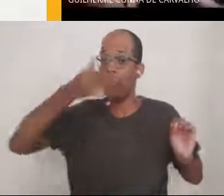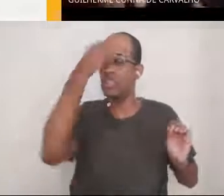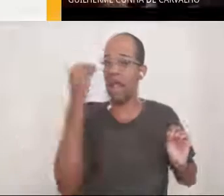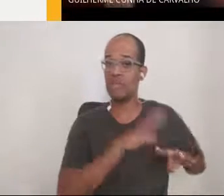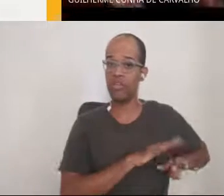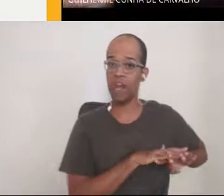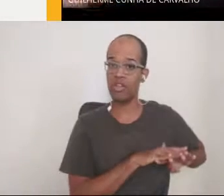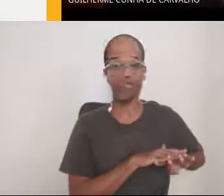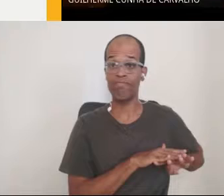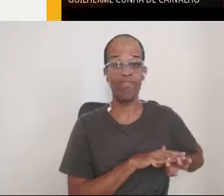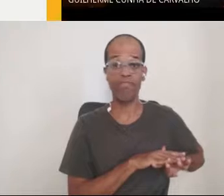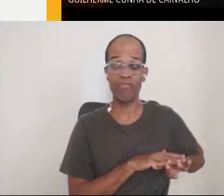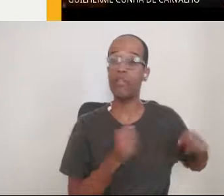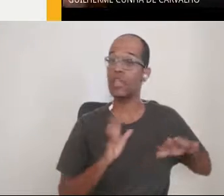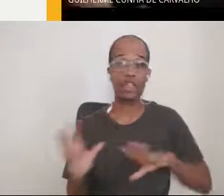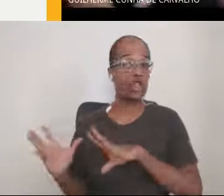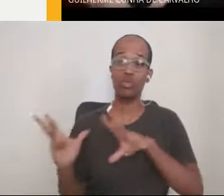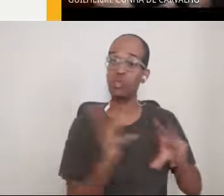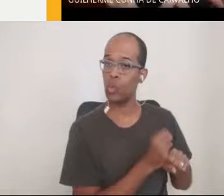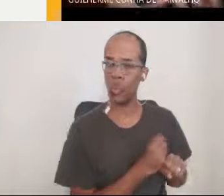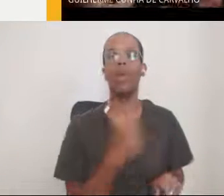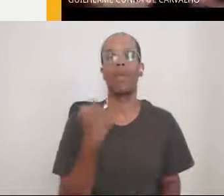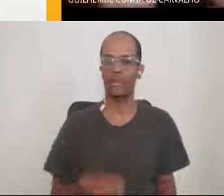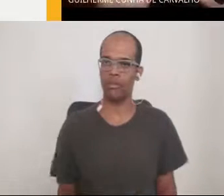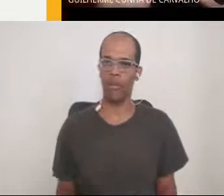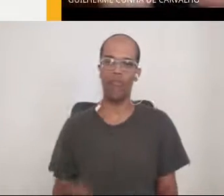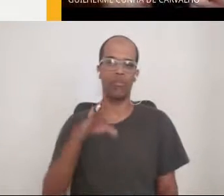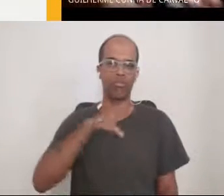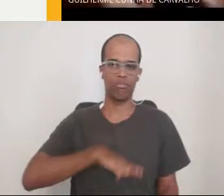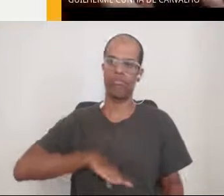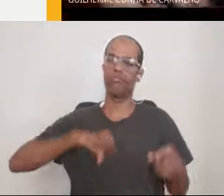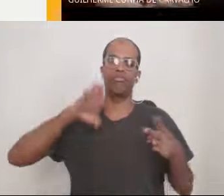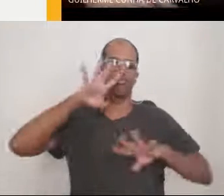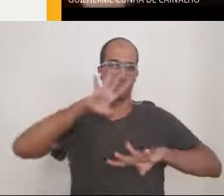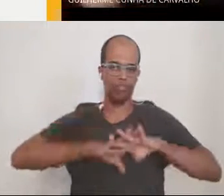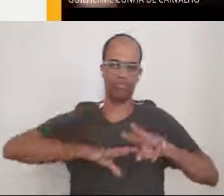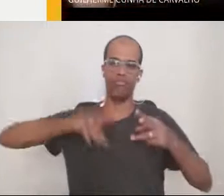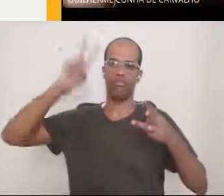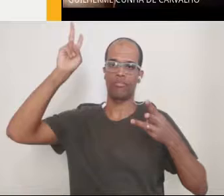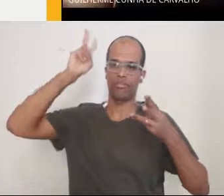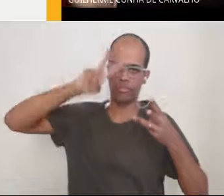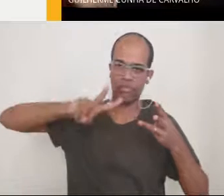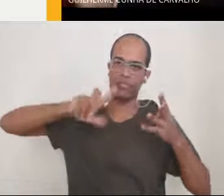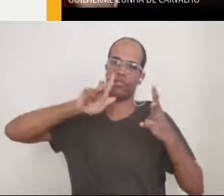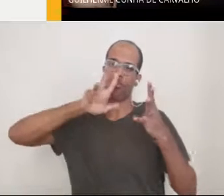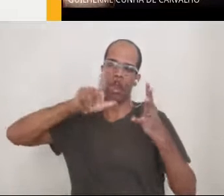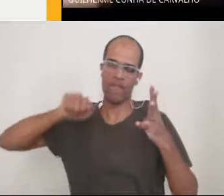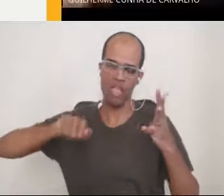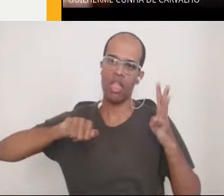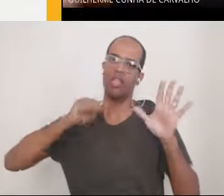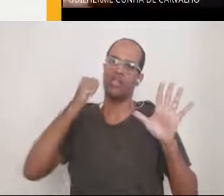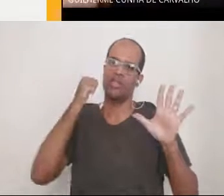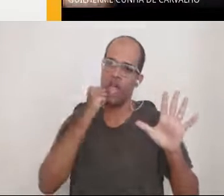você deve as 10 disciplinas. Então, aos poucos, você tem que colocar aqui. Esse dia eu faço matemática